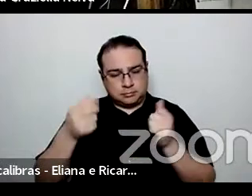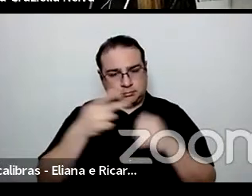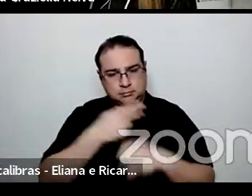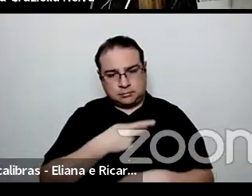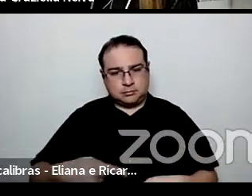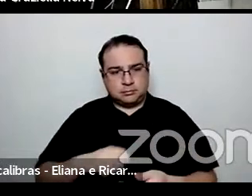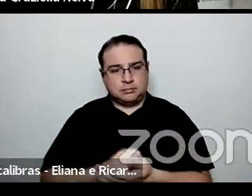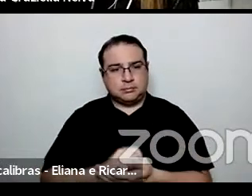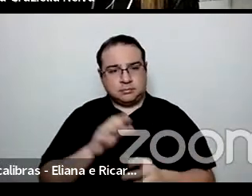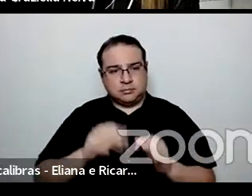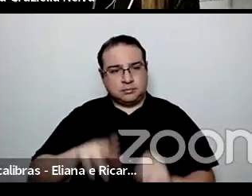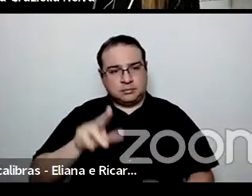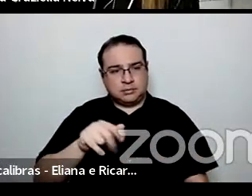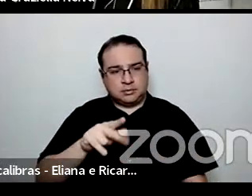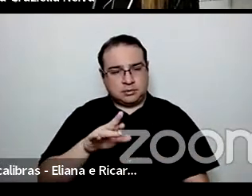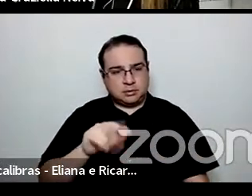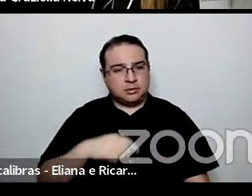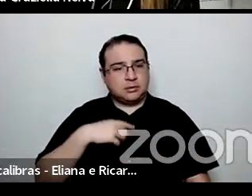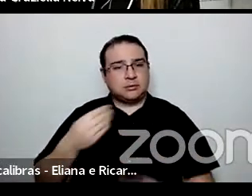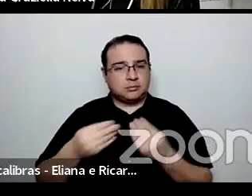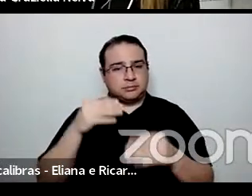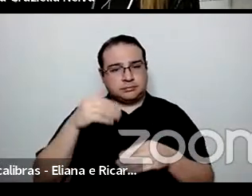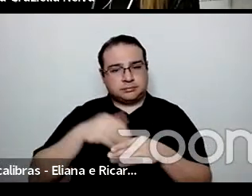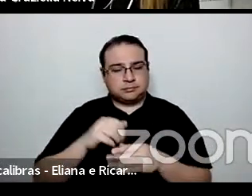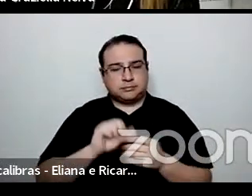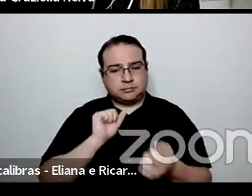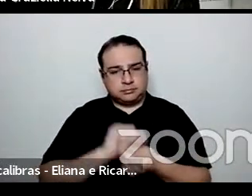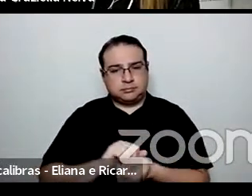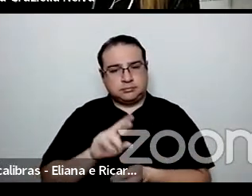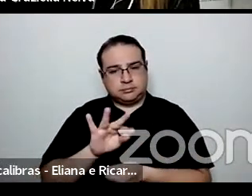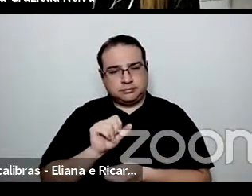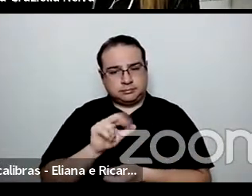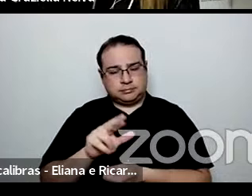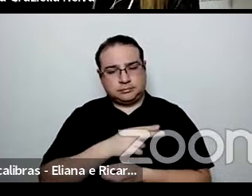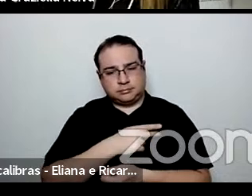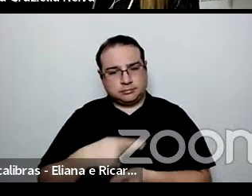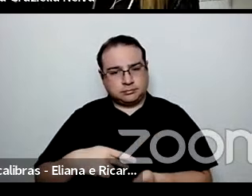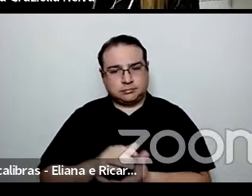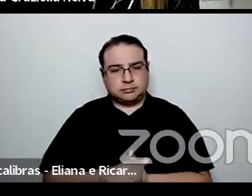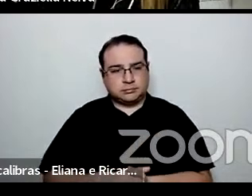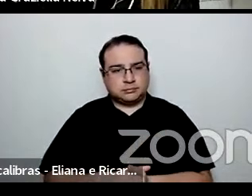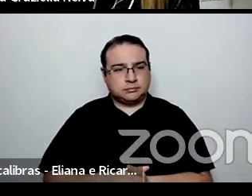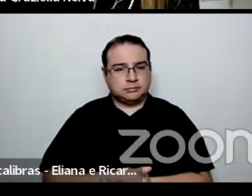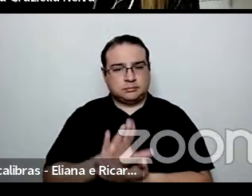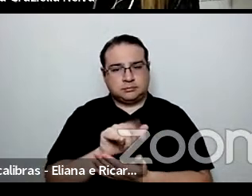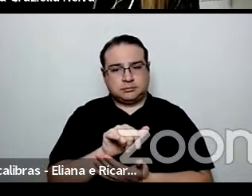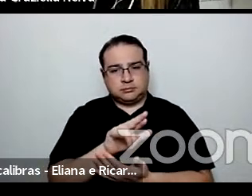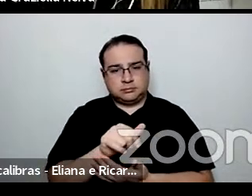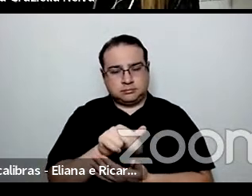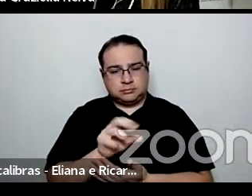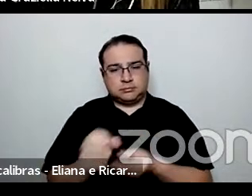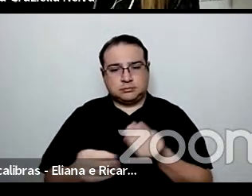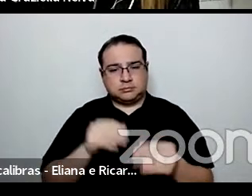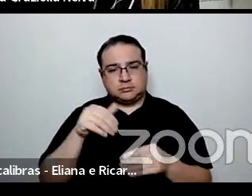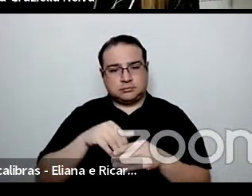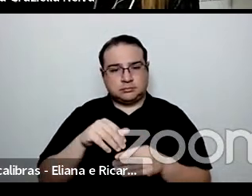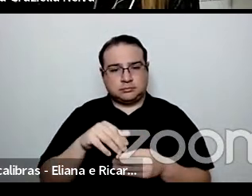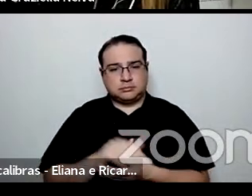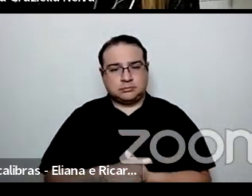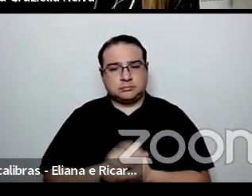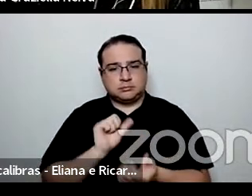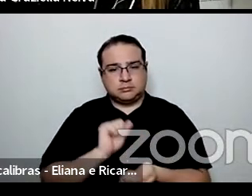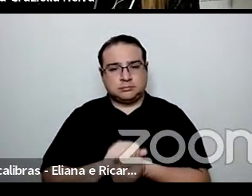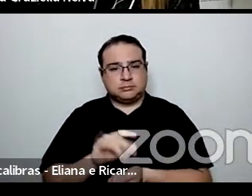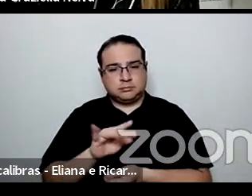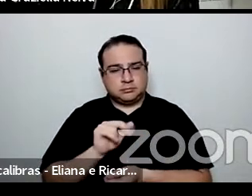a juíza Ana Graziela como vota amanhã a juíza Camila Ramos como vota o